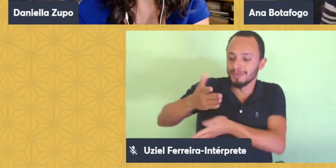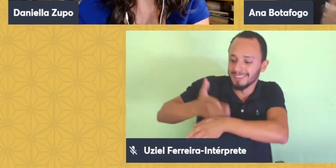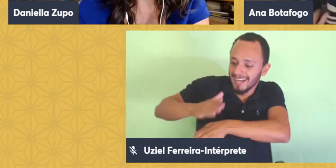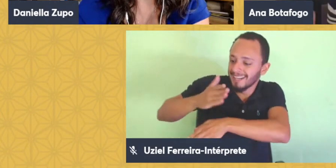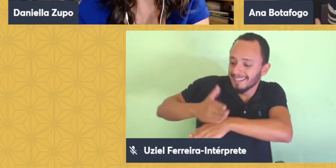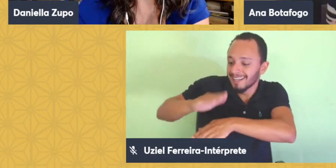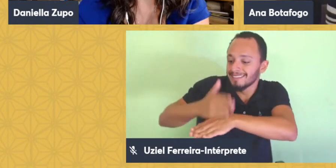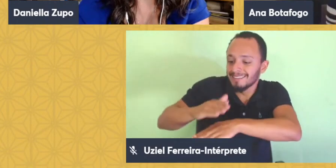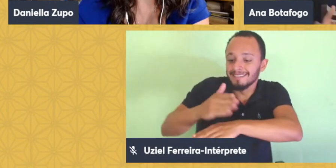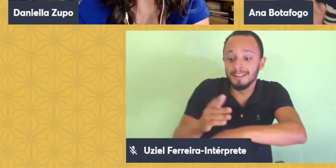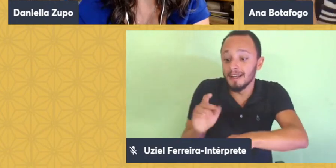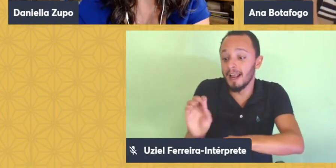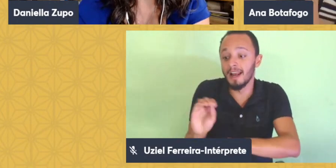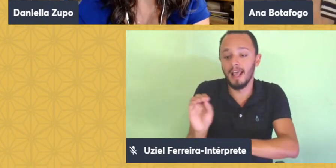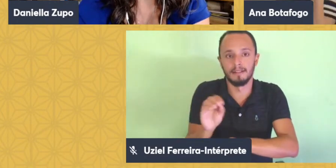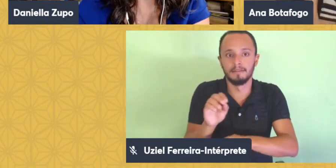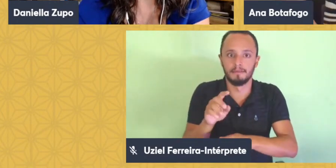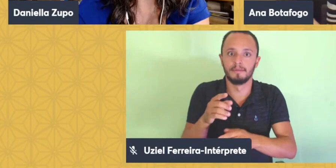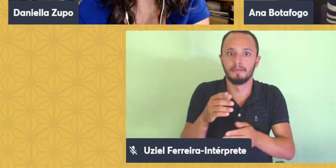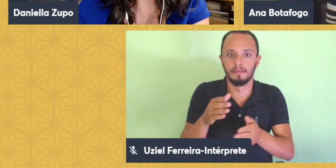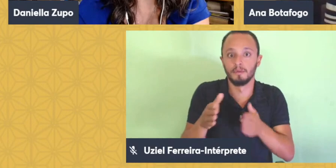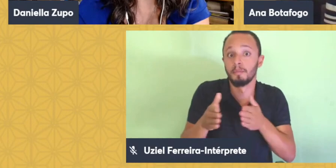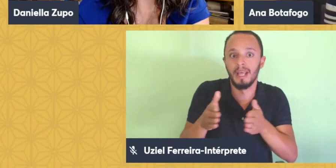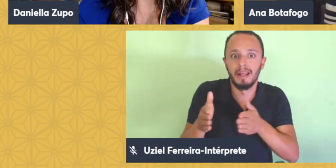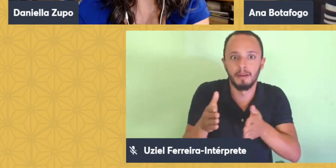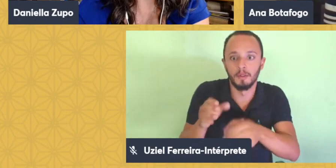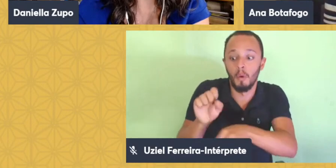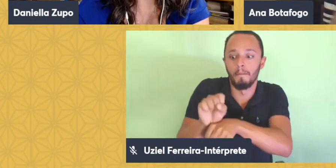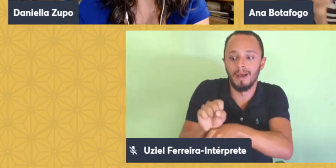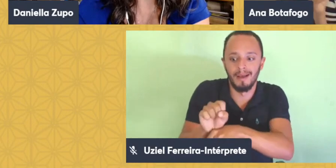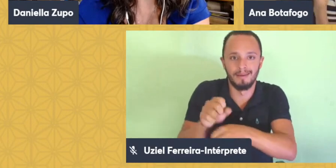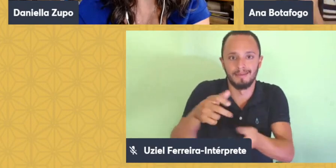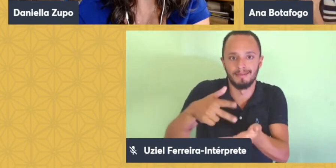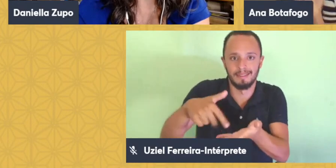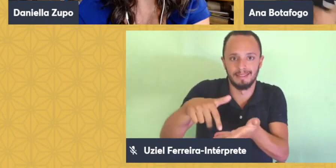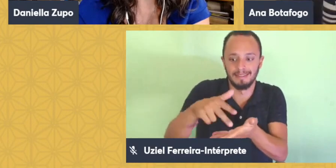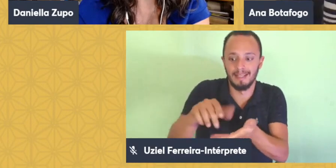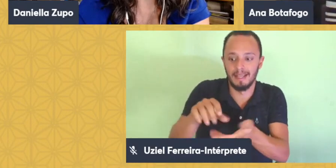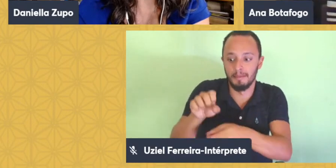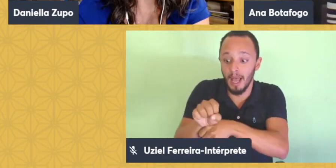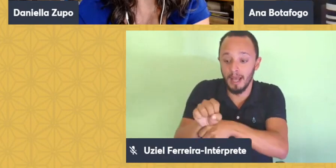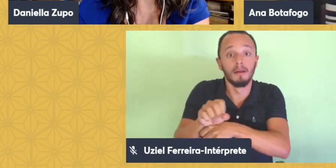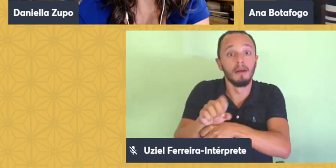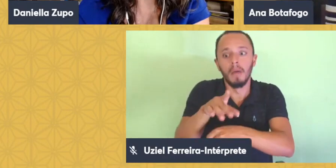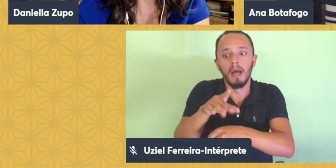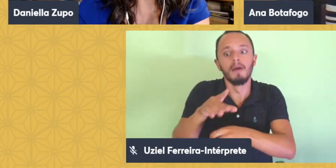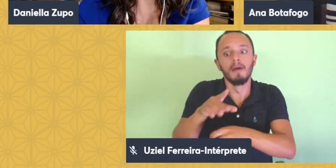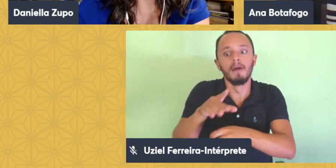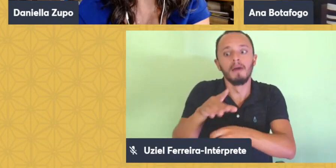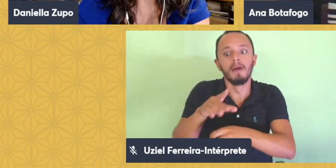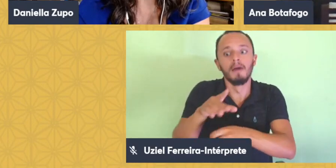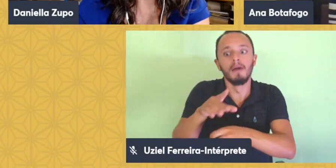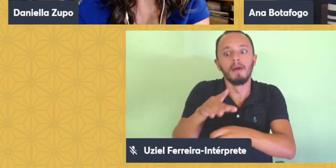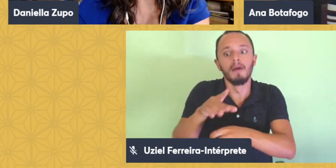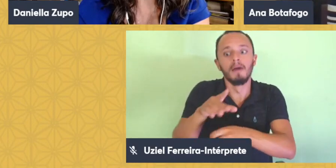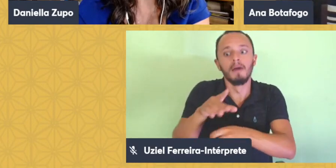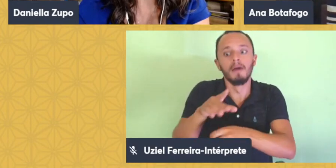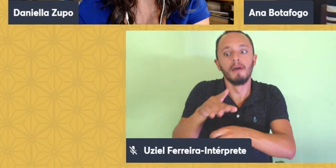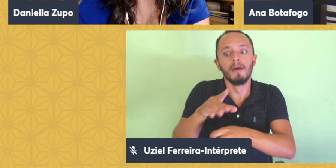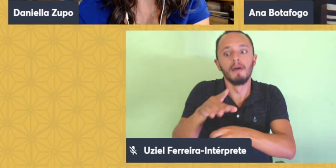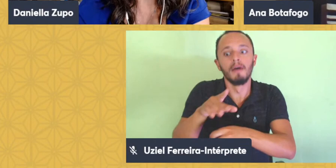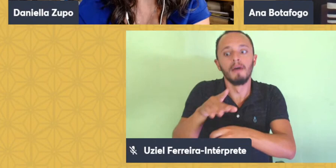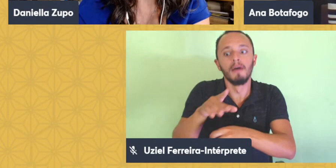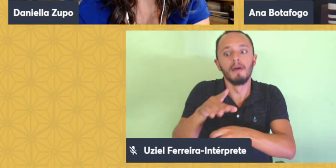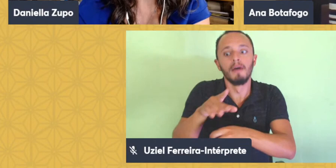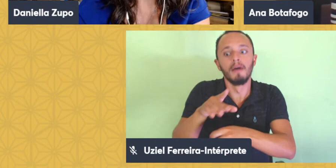Terra voltar a ter a minha vida bem mas agora na pandemia meu